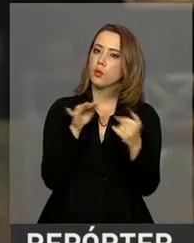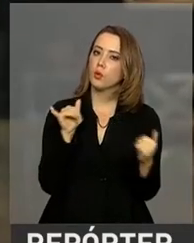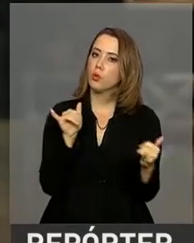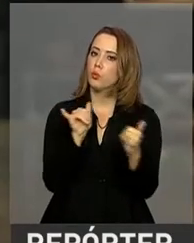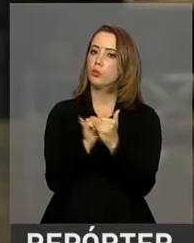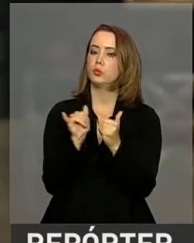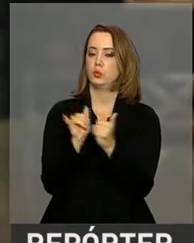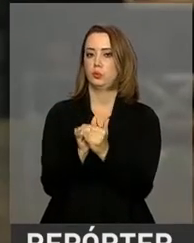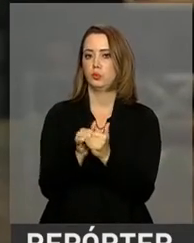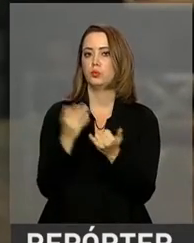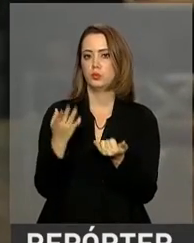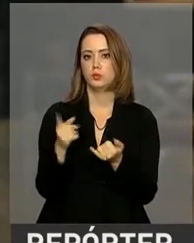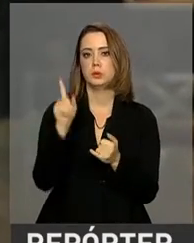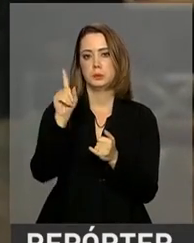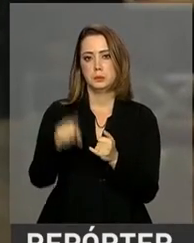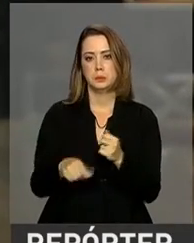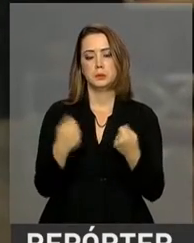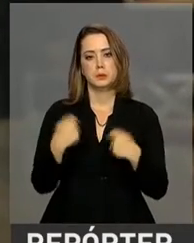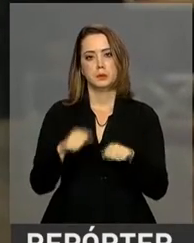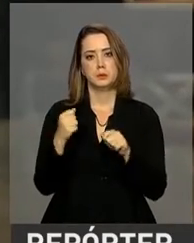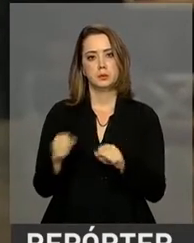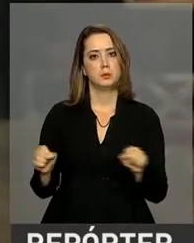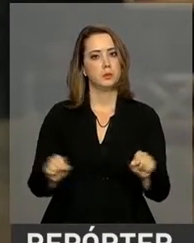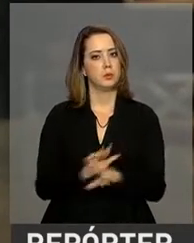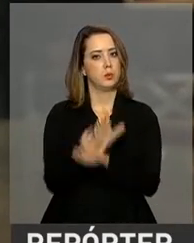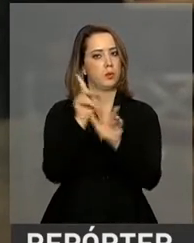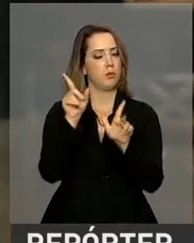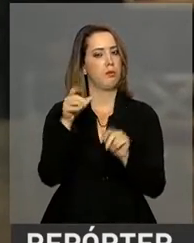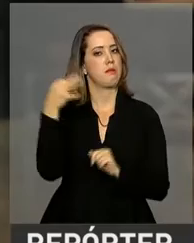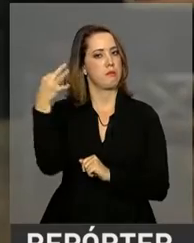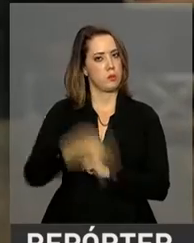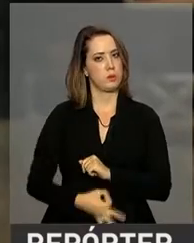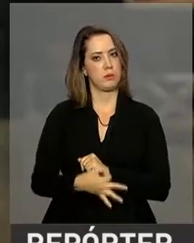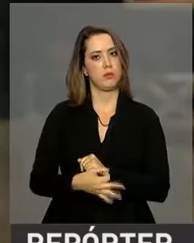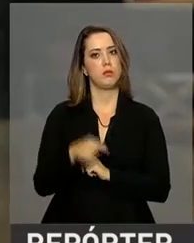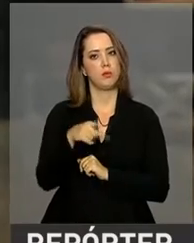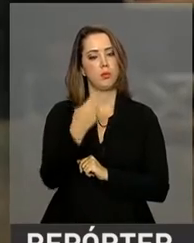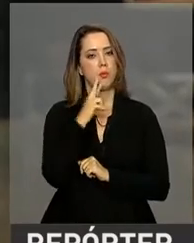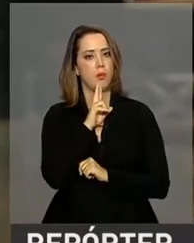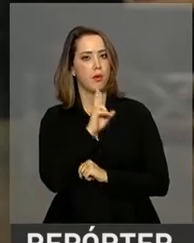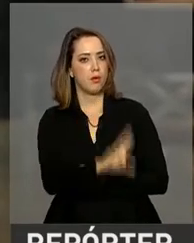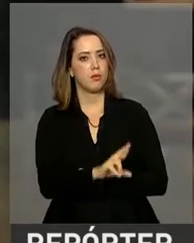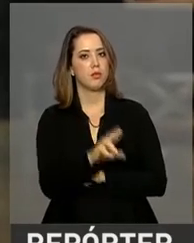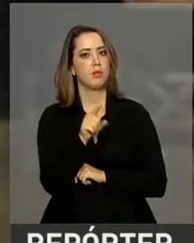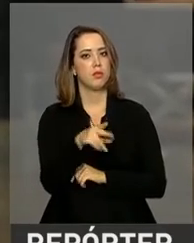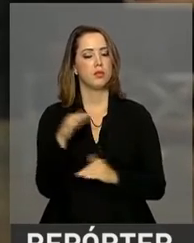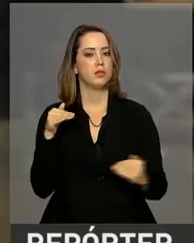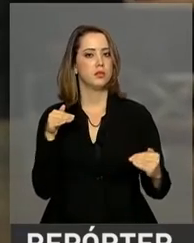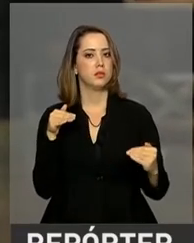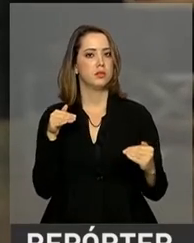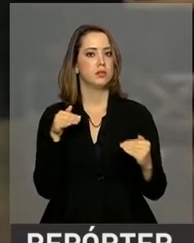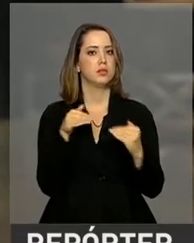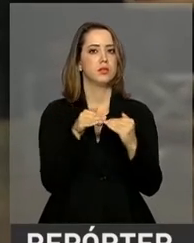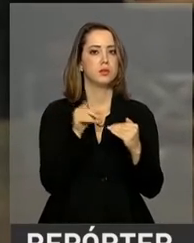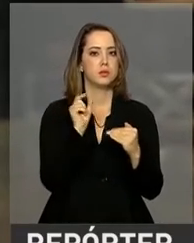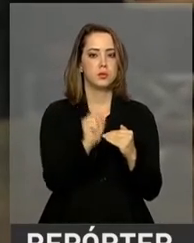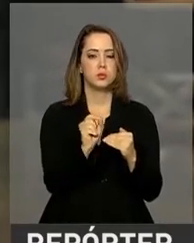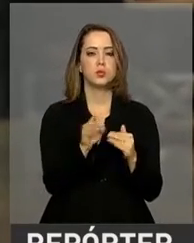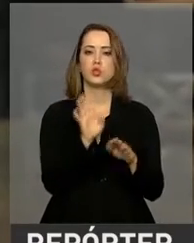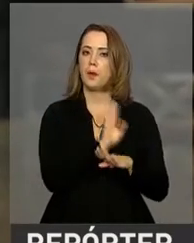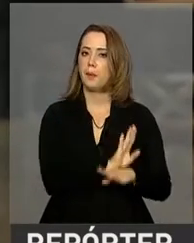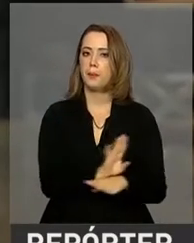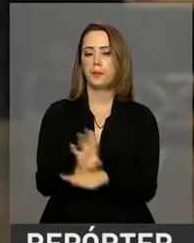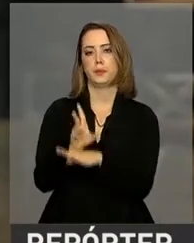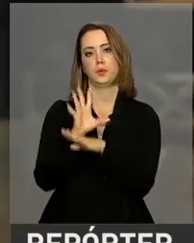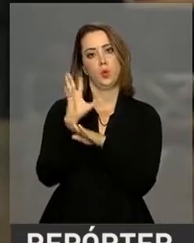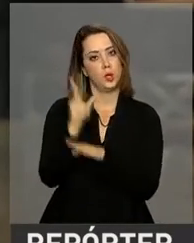claras, com exigências mais severas, de sorte a responder ao compromisso do governo de apoio inequívoco